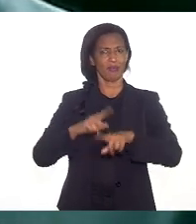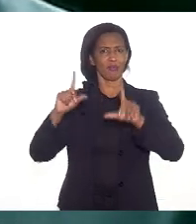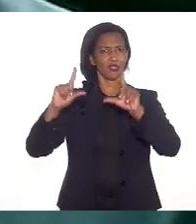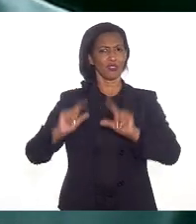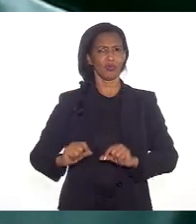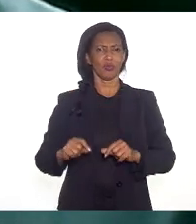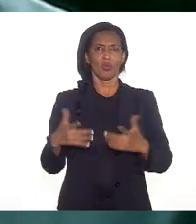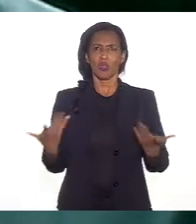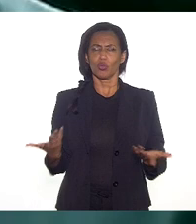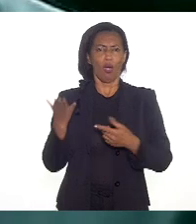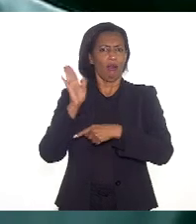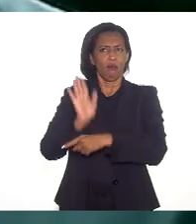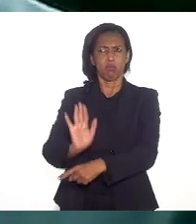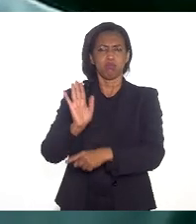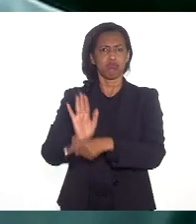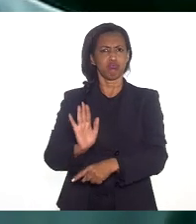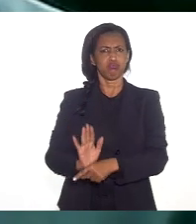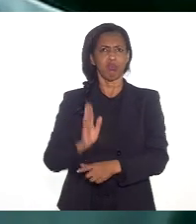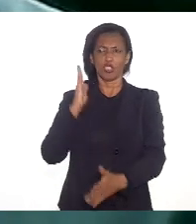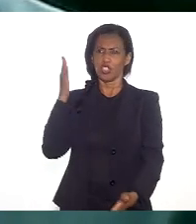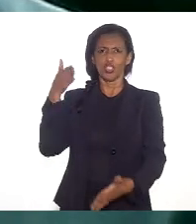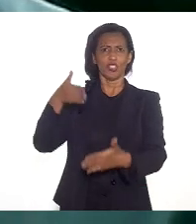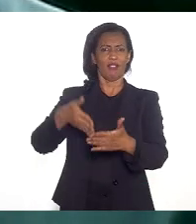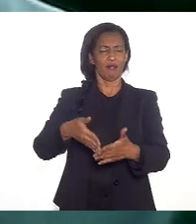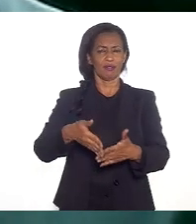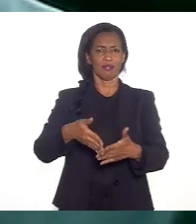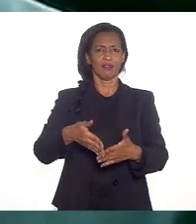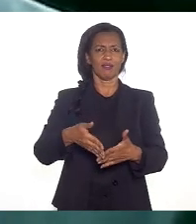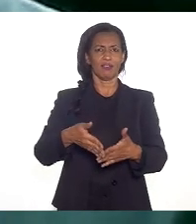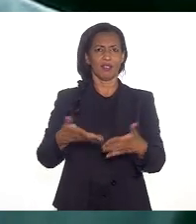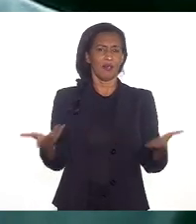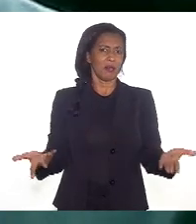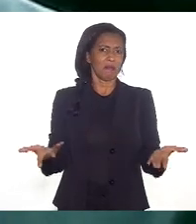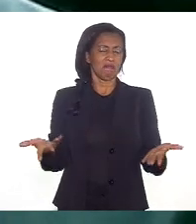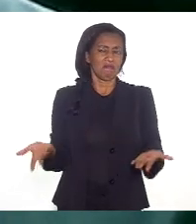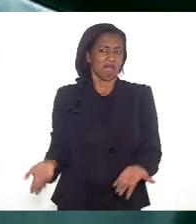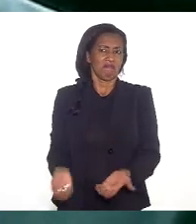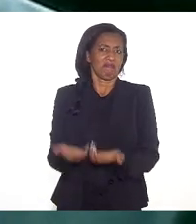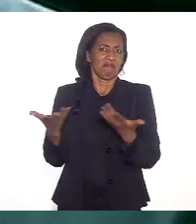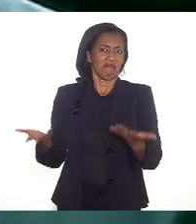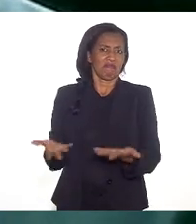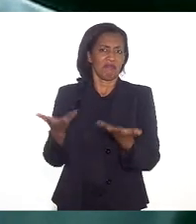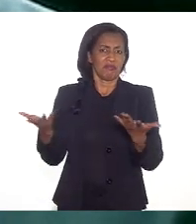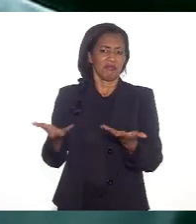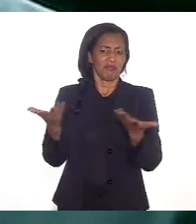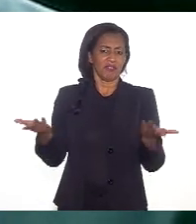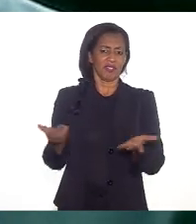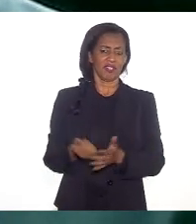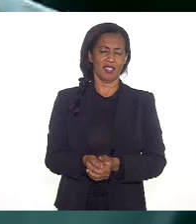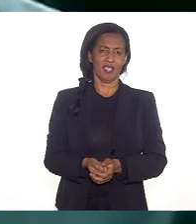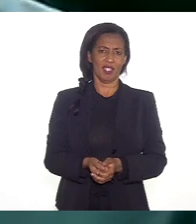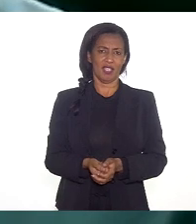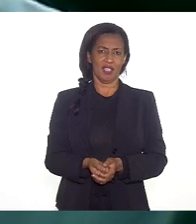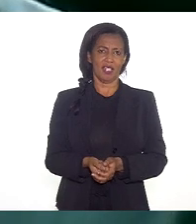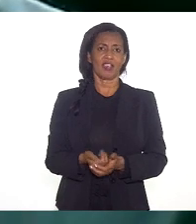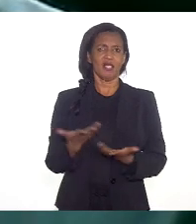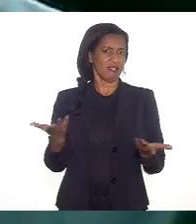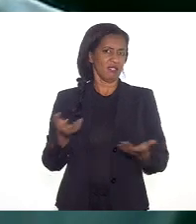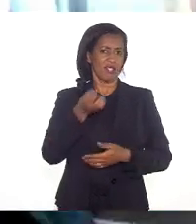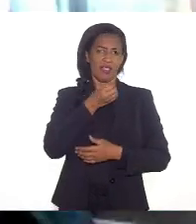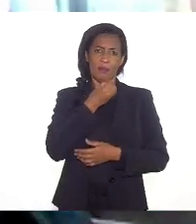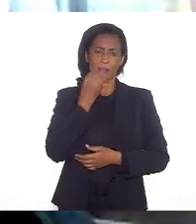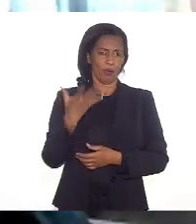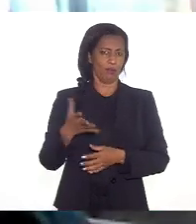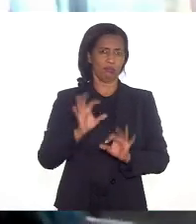muitos benefícios diretos para ser contemplado com benefícios indiretos. Tá